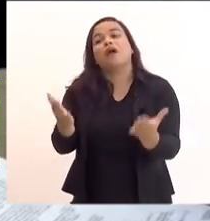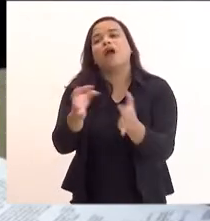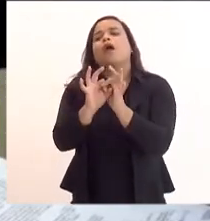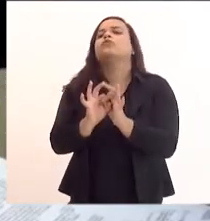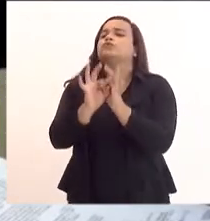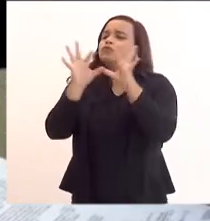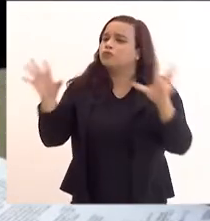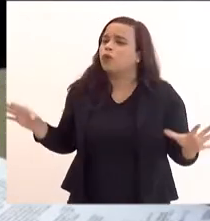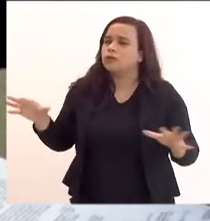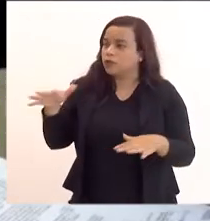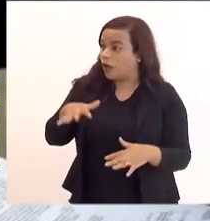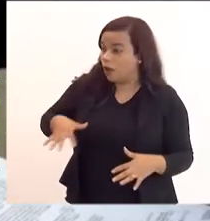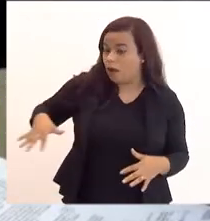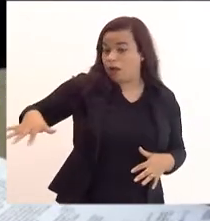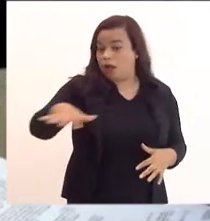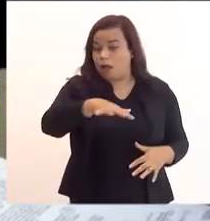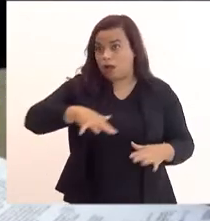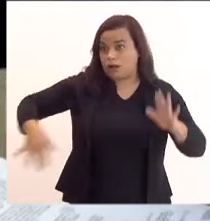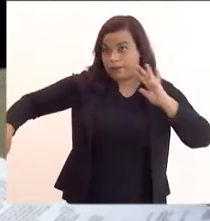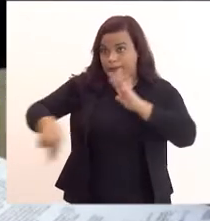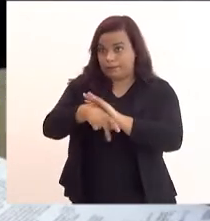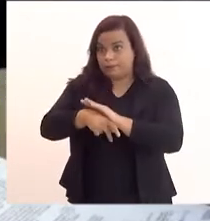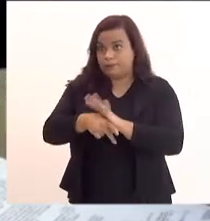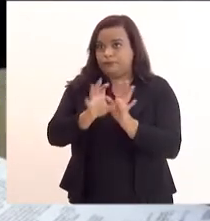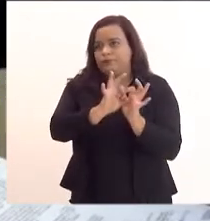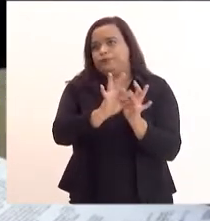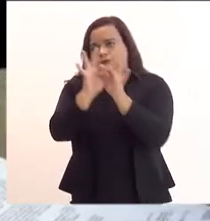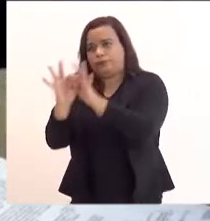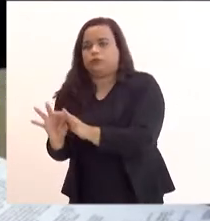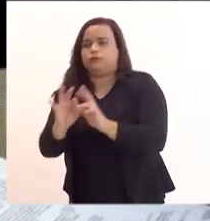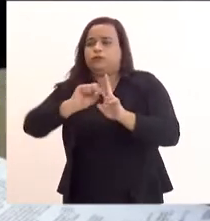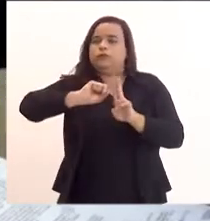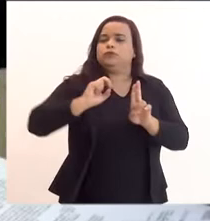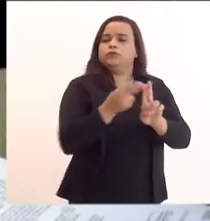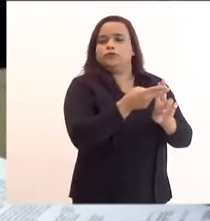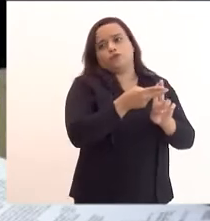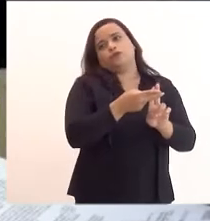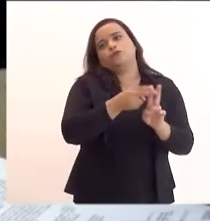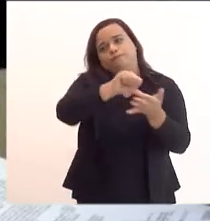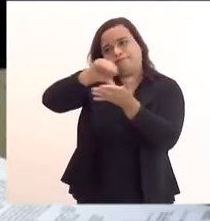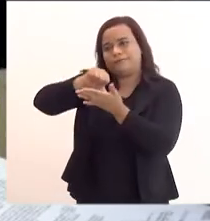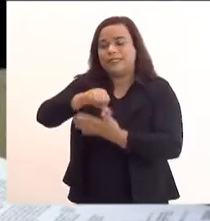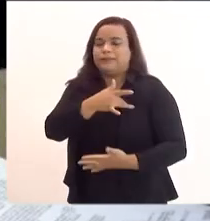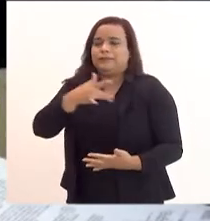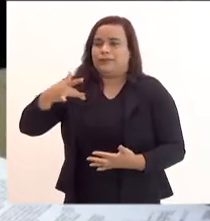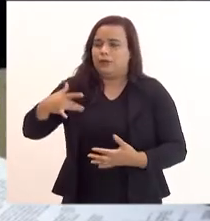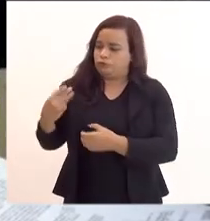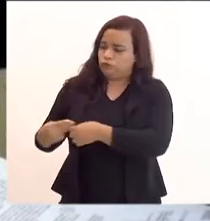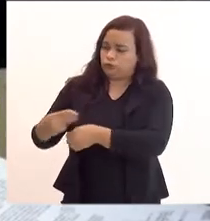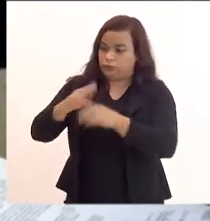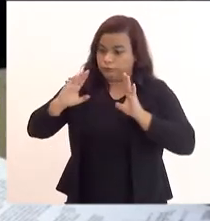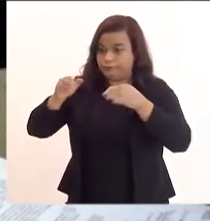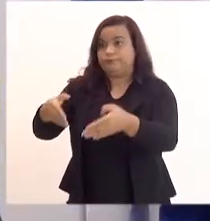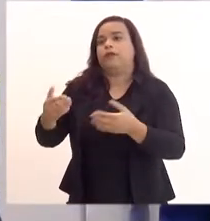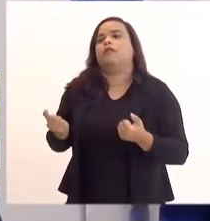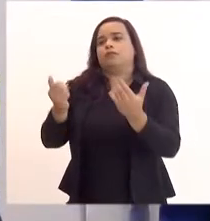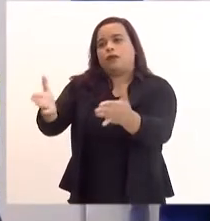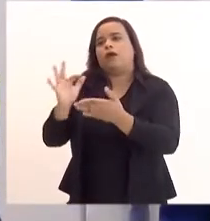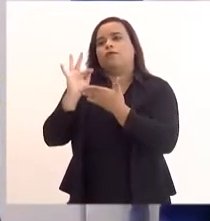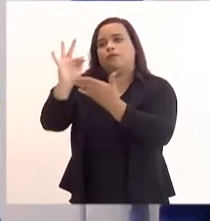nas unidades de saúde vinculadas ao SUS, no âmbito daquele Estado ou daquele município, o fornecimento desse medicamento.